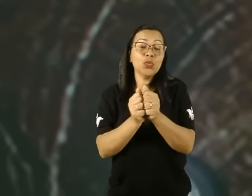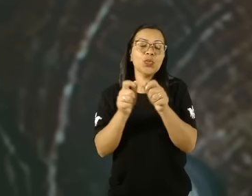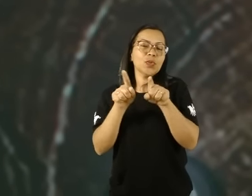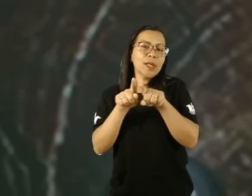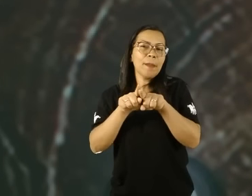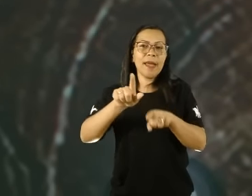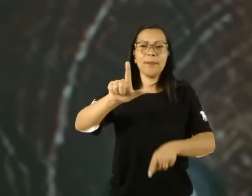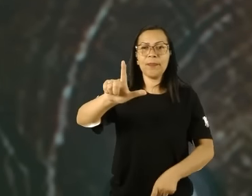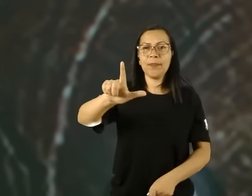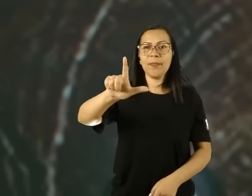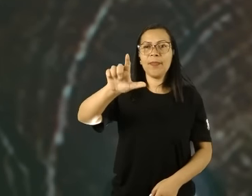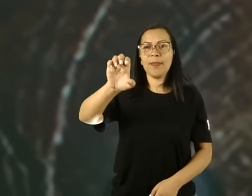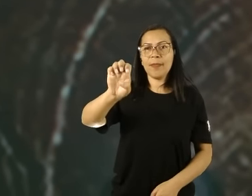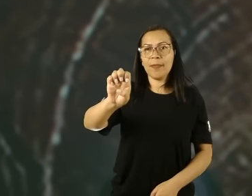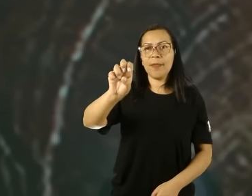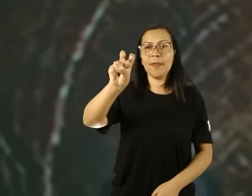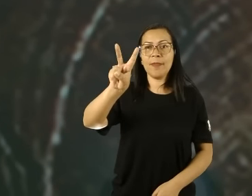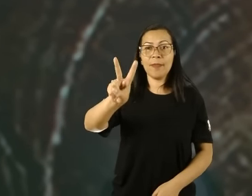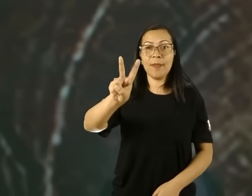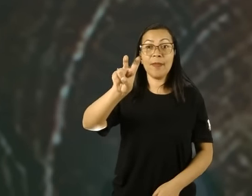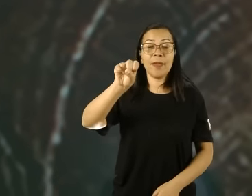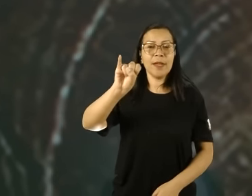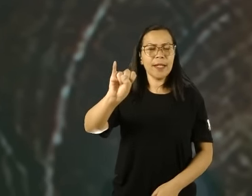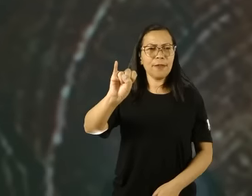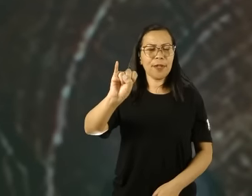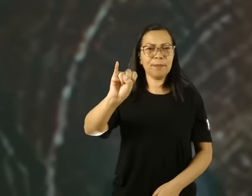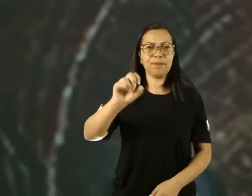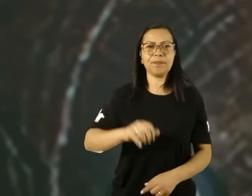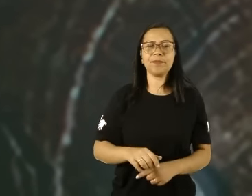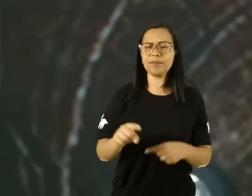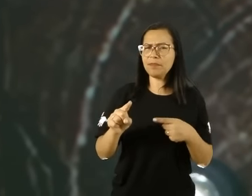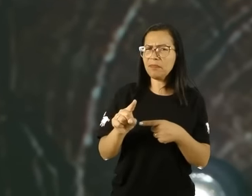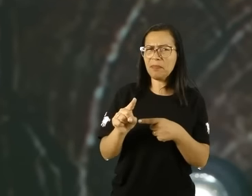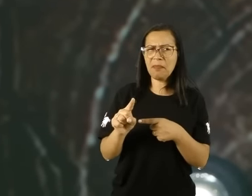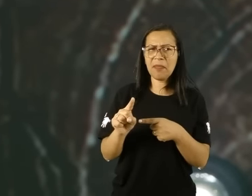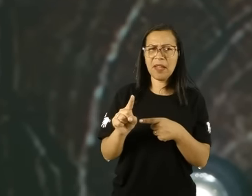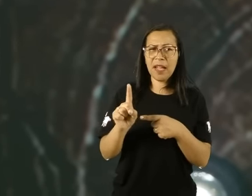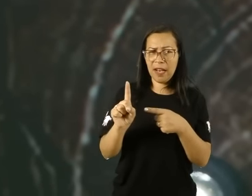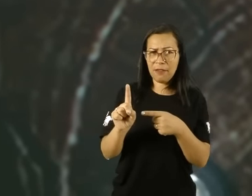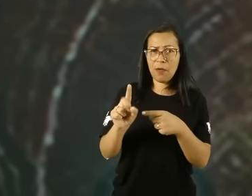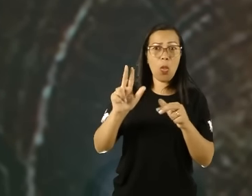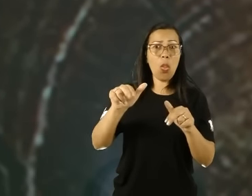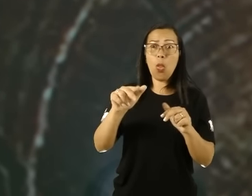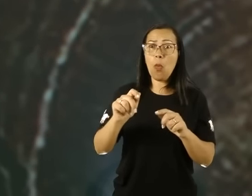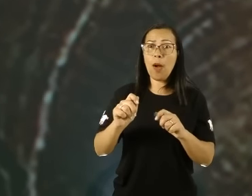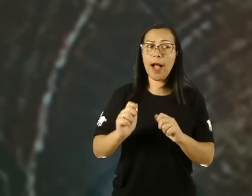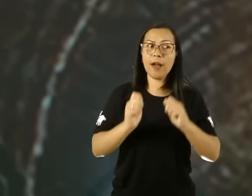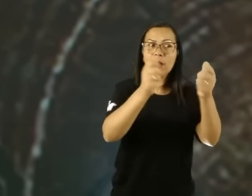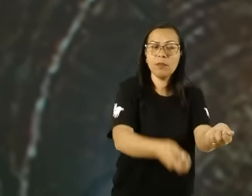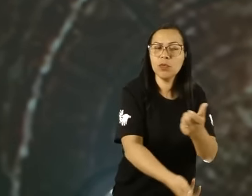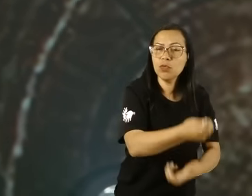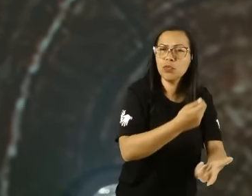barco. Tem uns lá que nunca nem foram pescadores, mas Pedro toma iniciativa. E aí talvez Pedro chegou e falou,